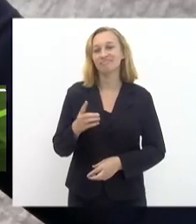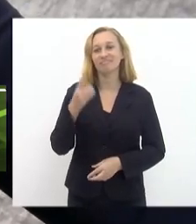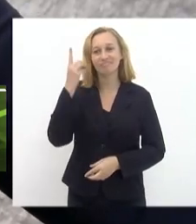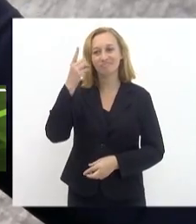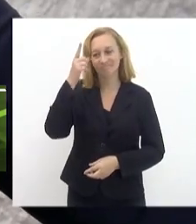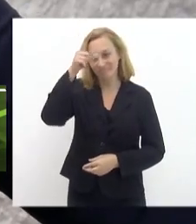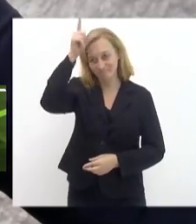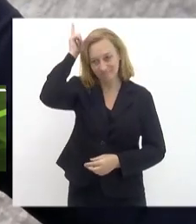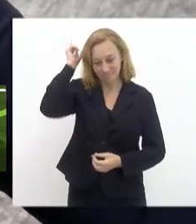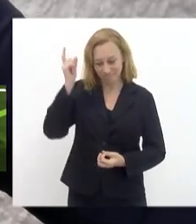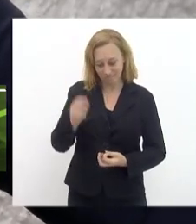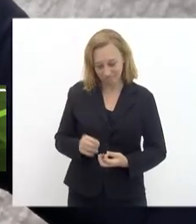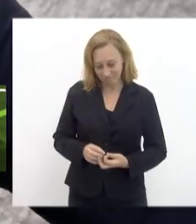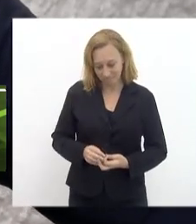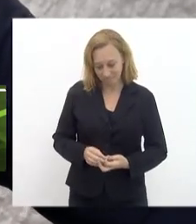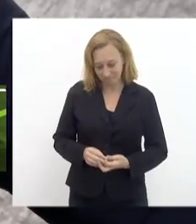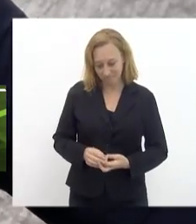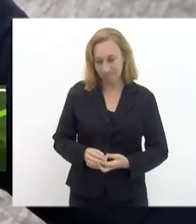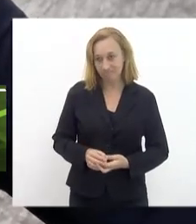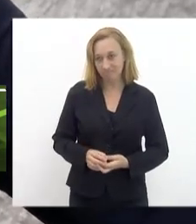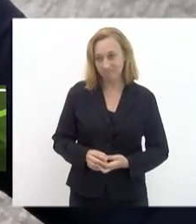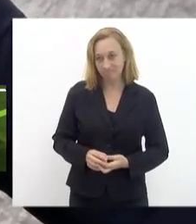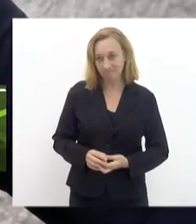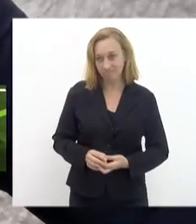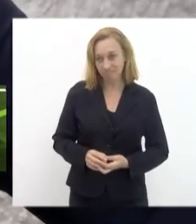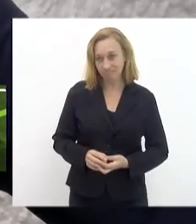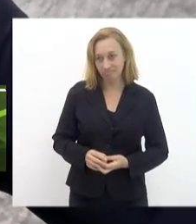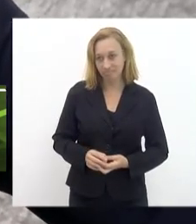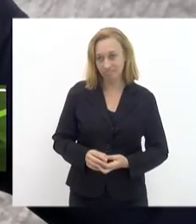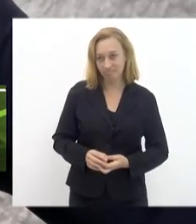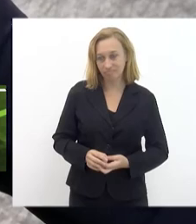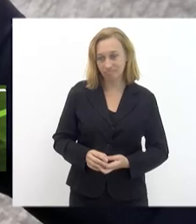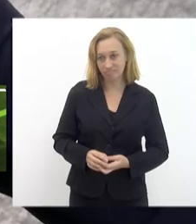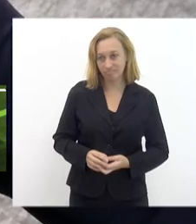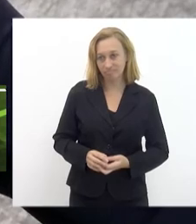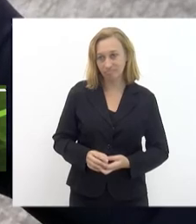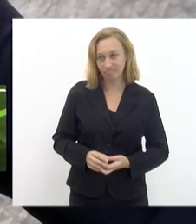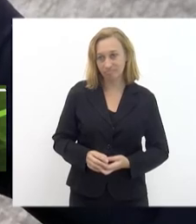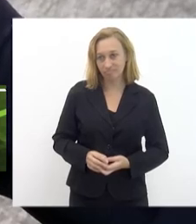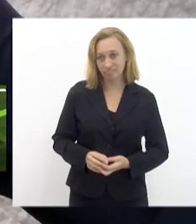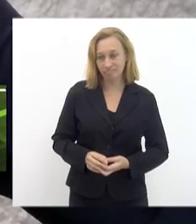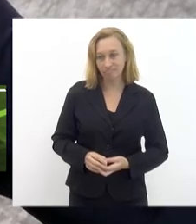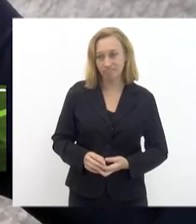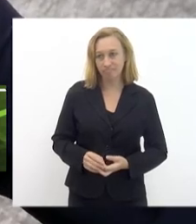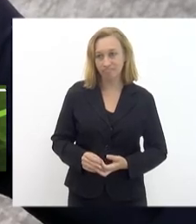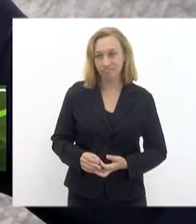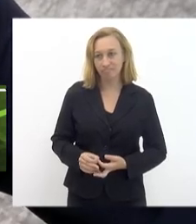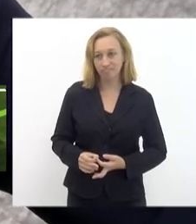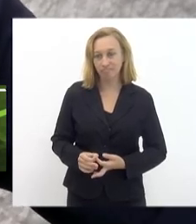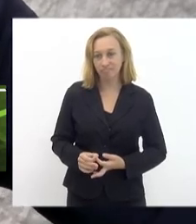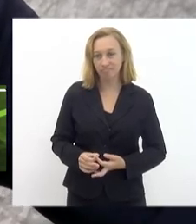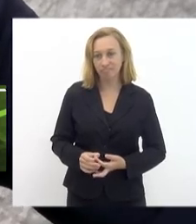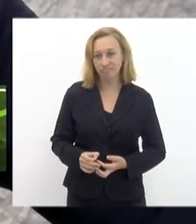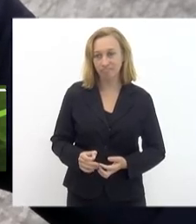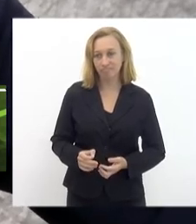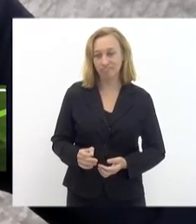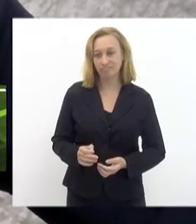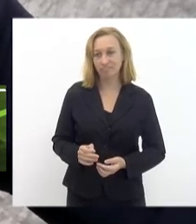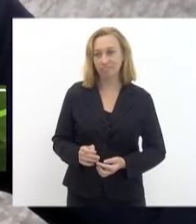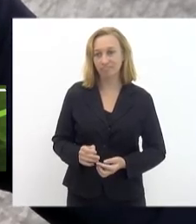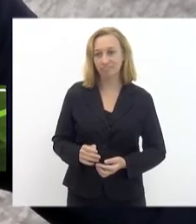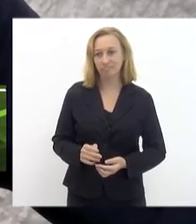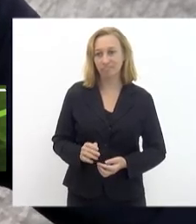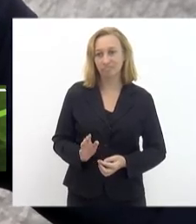vou eu já tenho aí tio do alguns acenos nesse